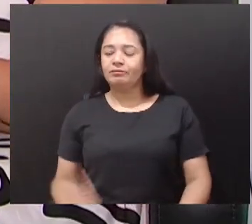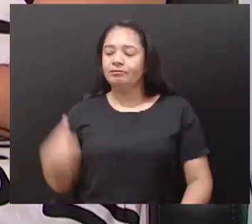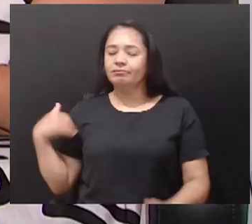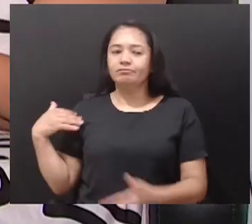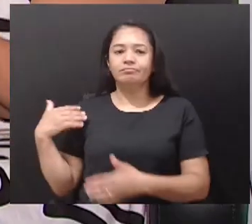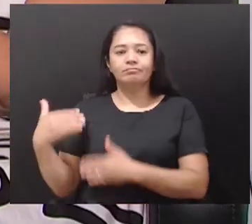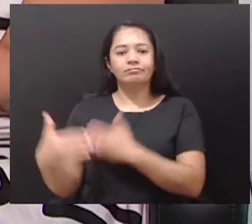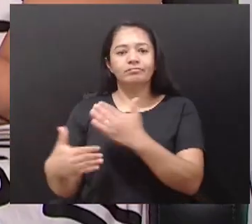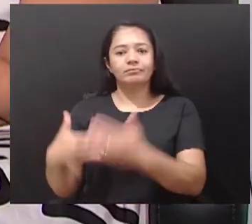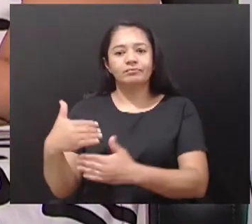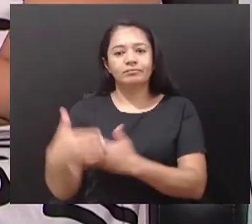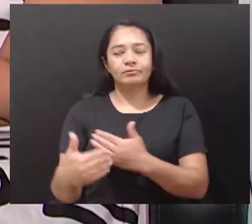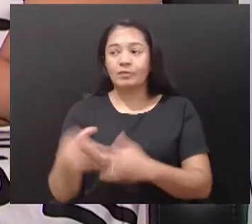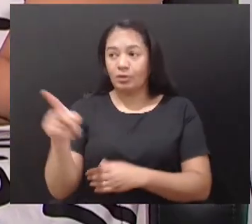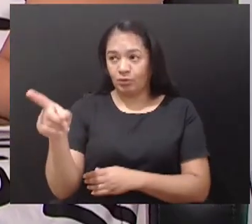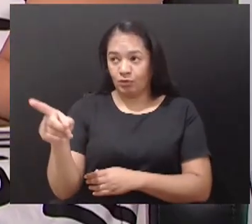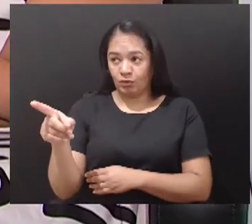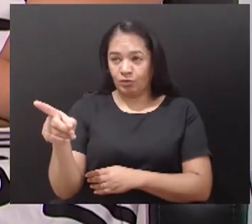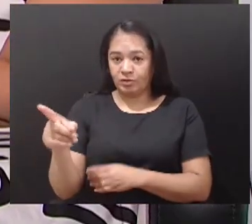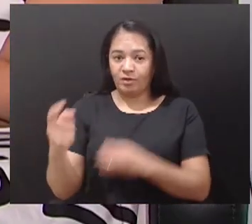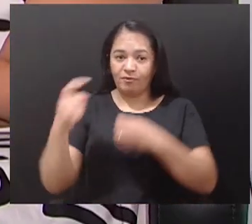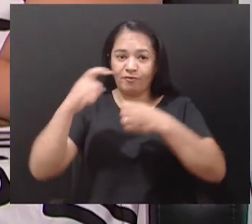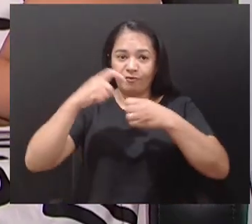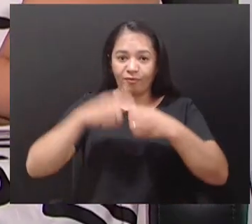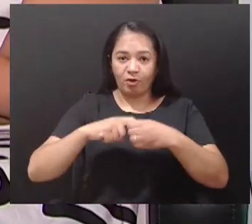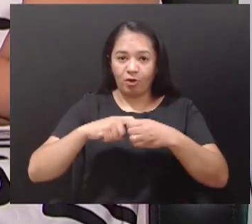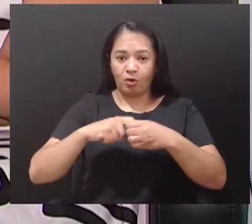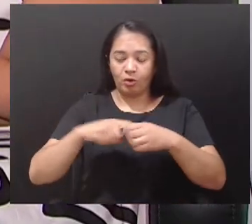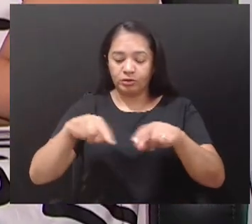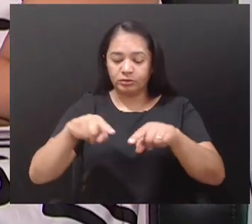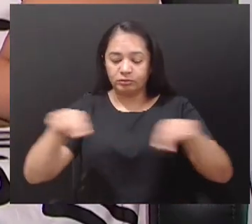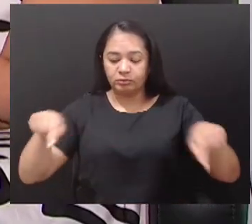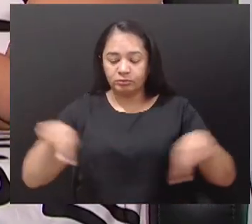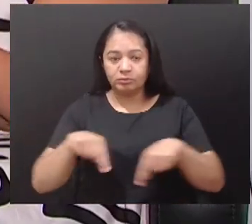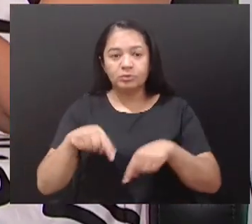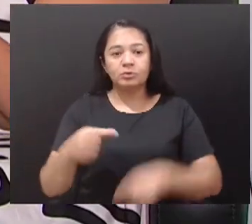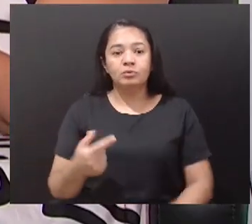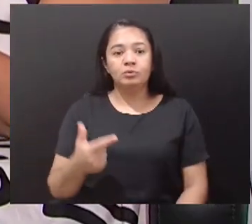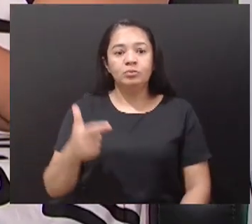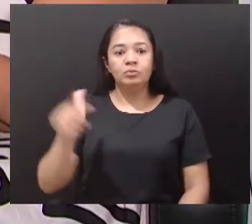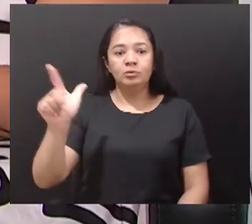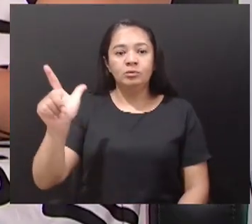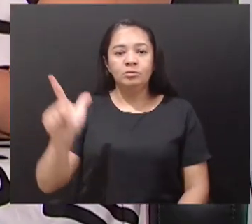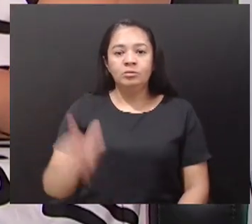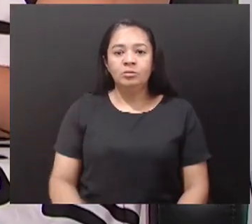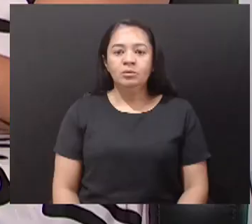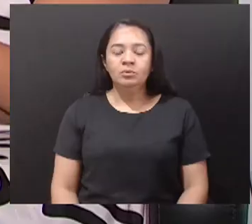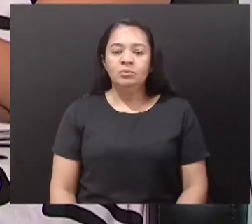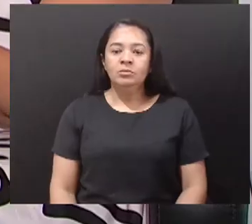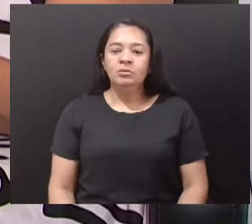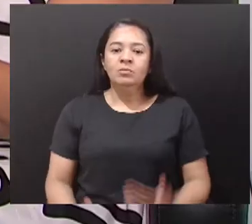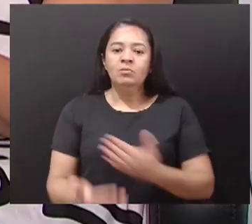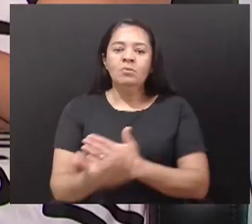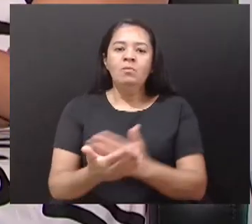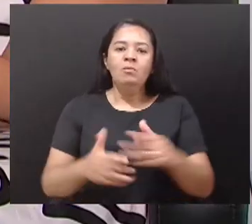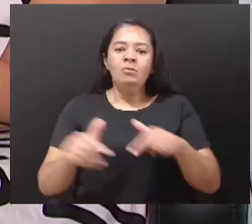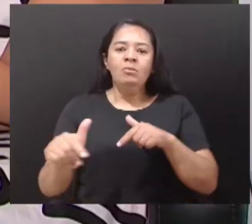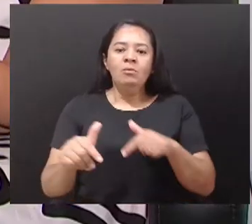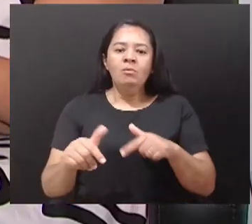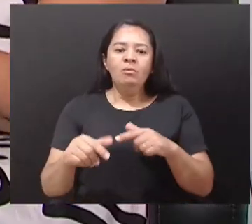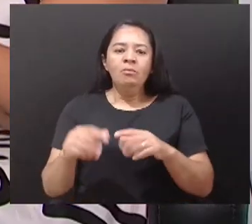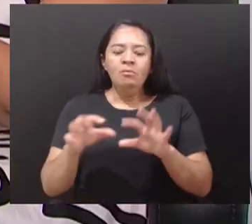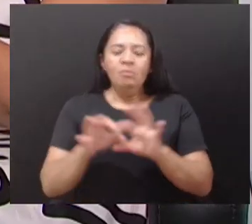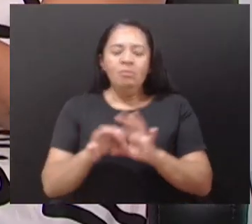que você volta para um outro salão ainda de cabelos e começa a trabalhar com a soltura, você